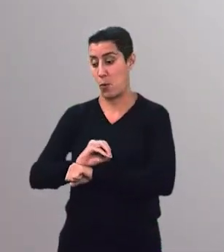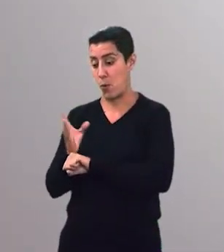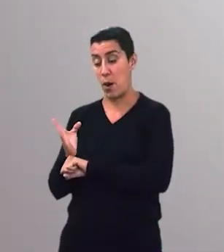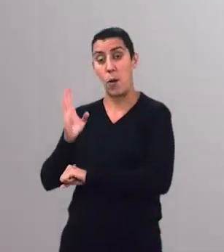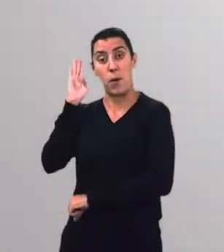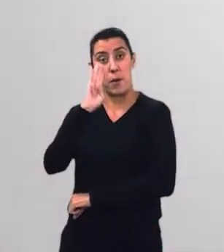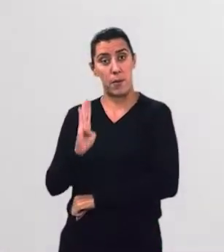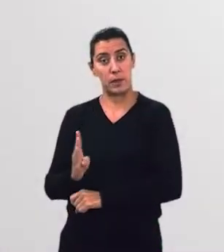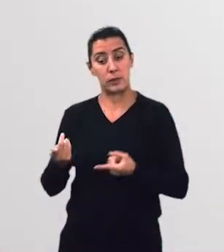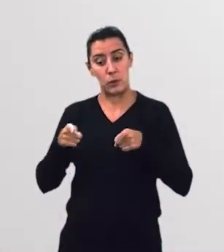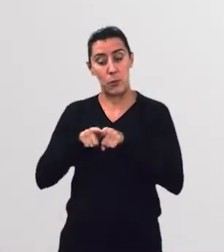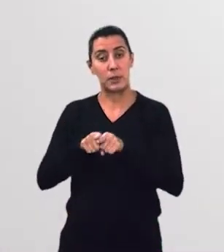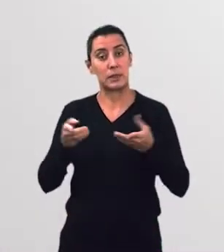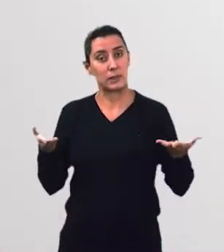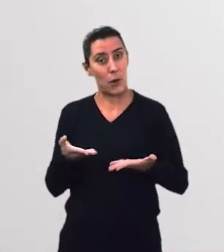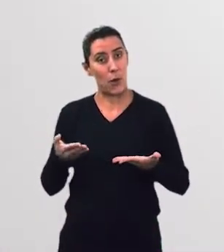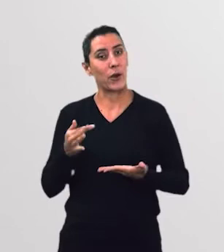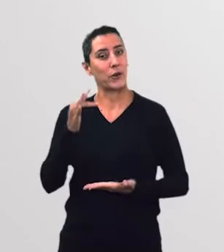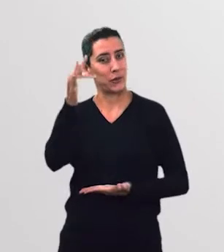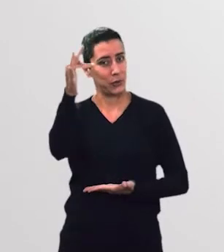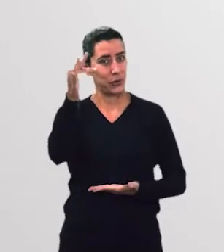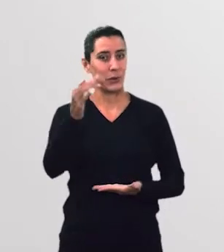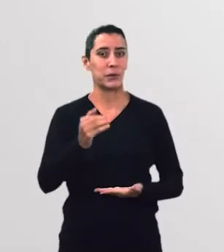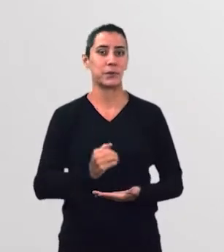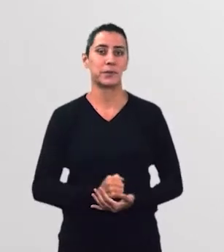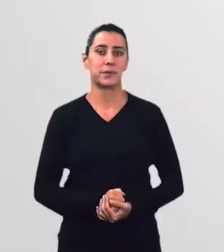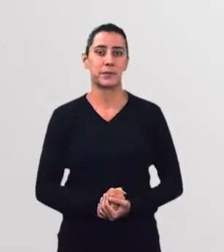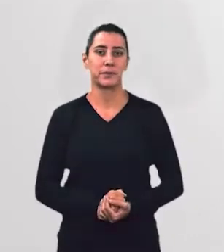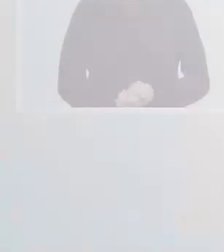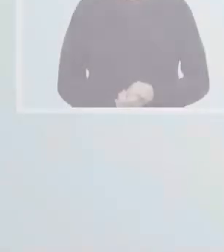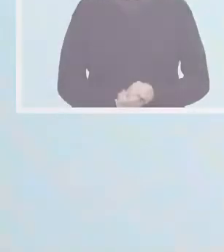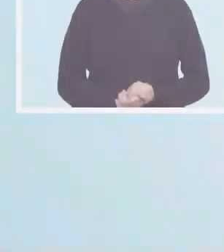parceiros no presente, parceiros no futuro.